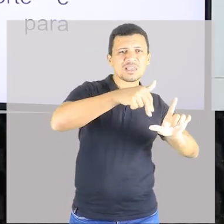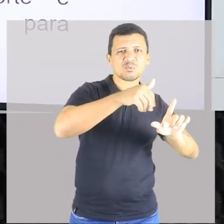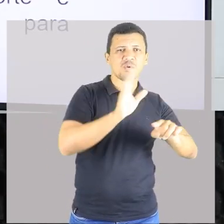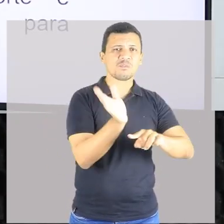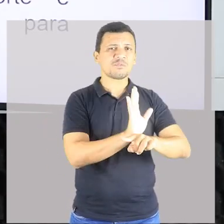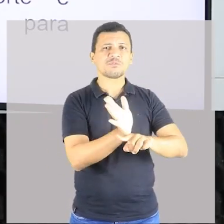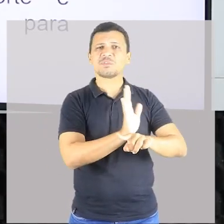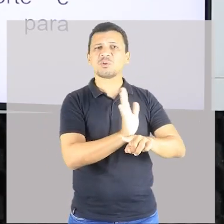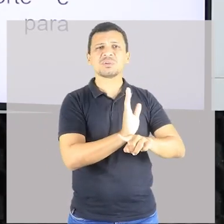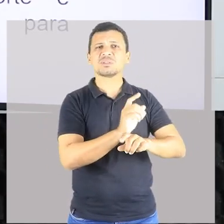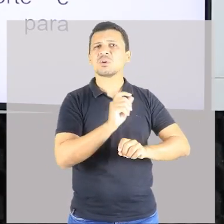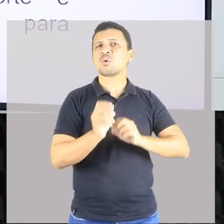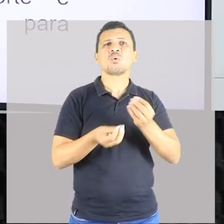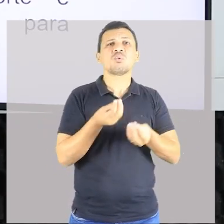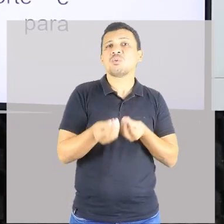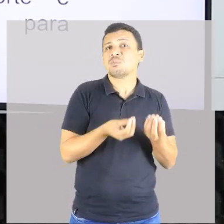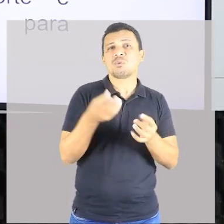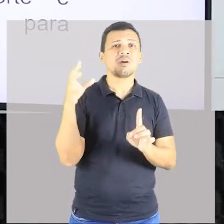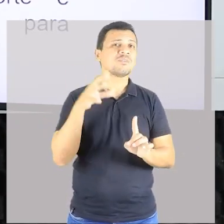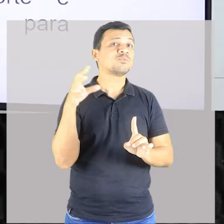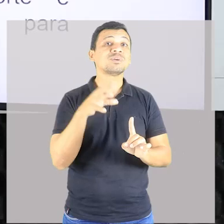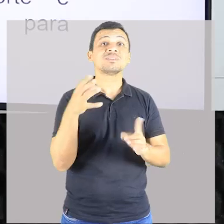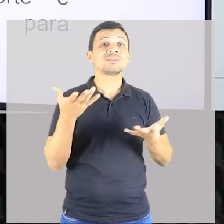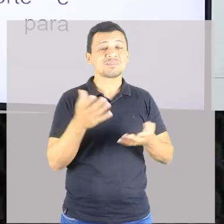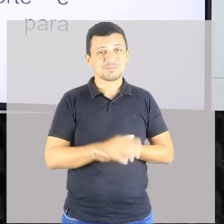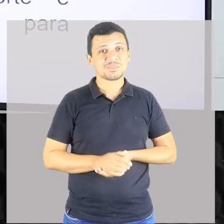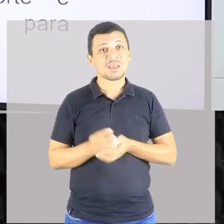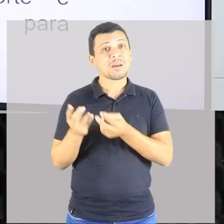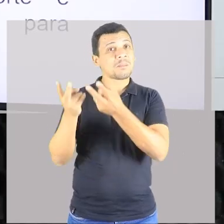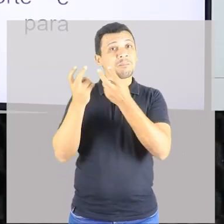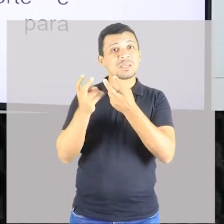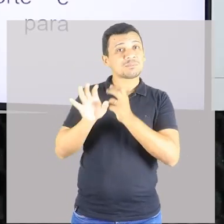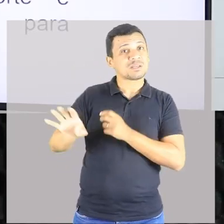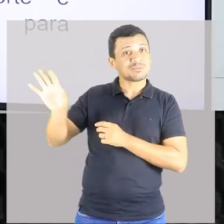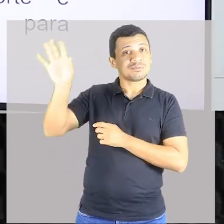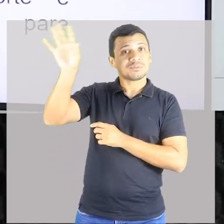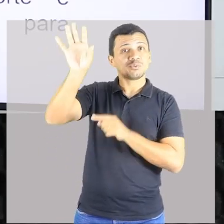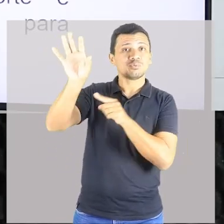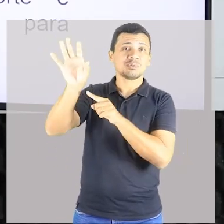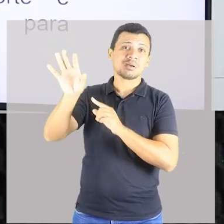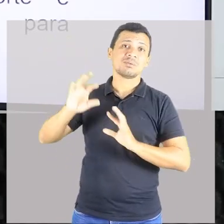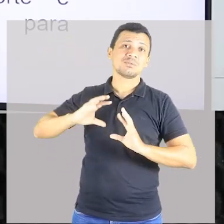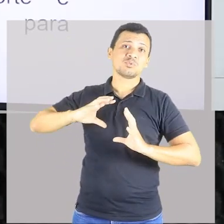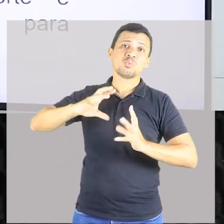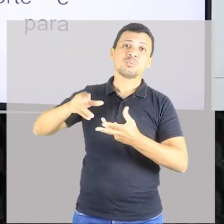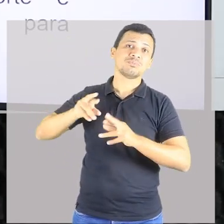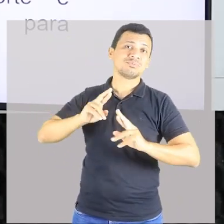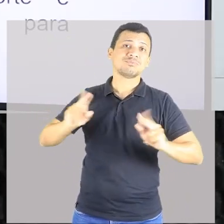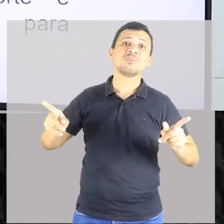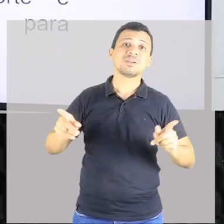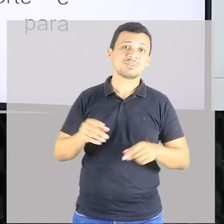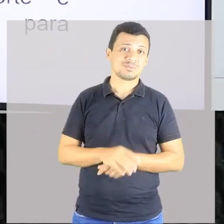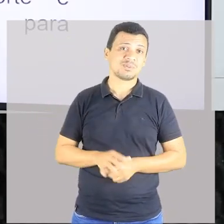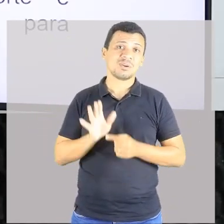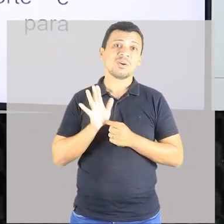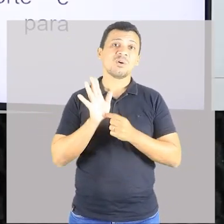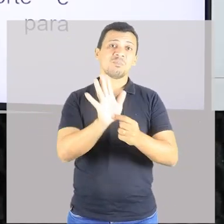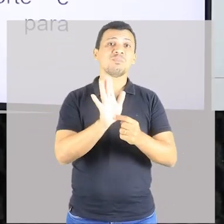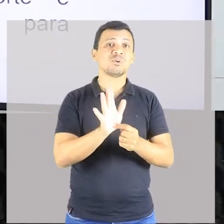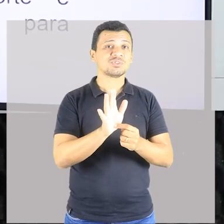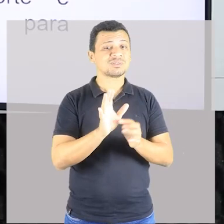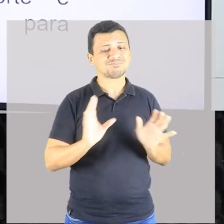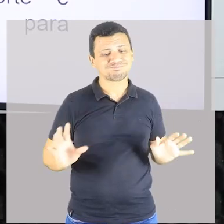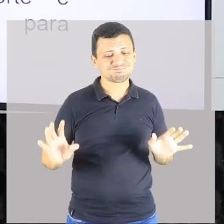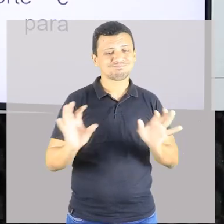filmes, eles são muito influenciados por perspectivas de outras partes do mundo. que mostram o fruto da globalização,